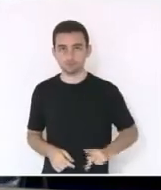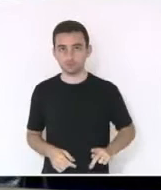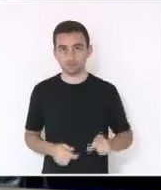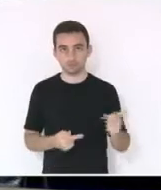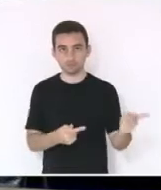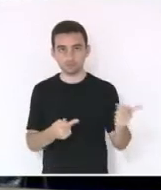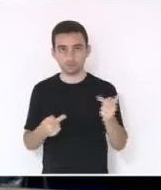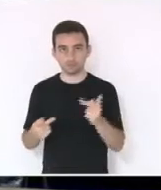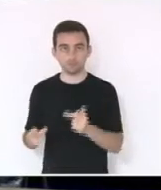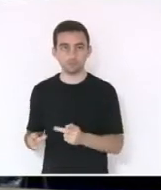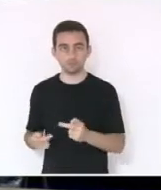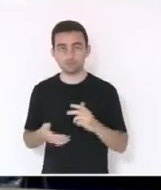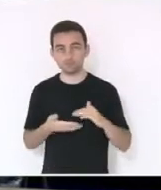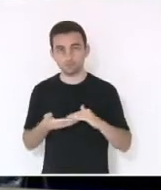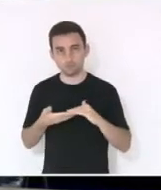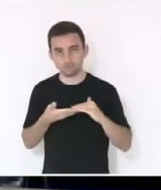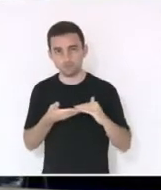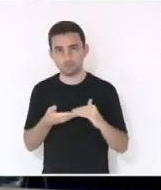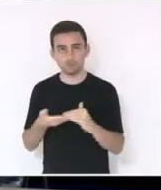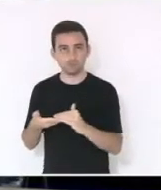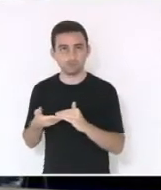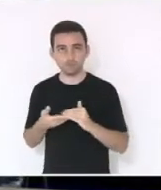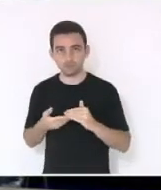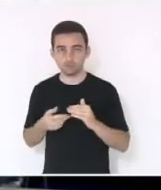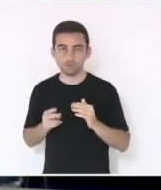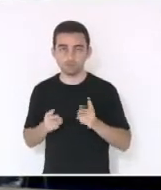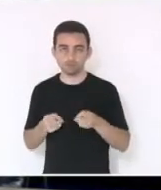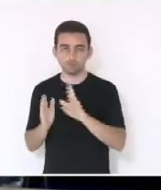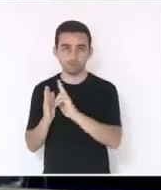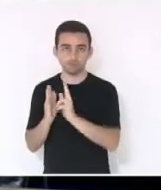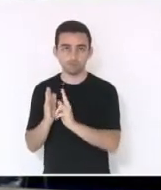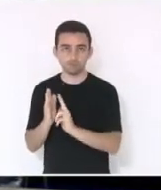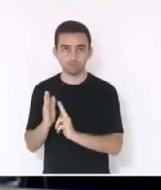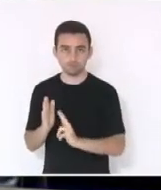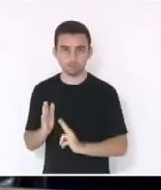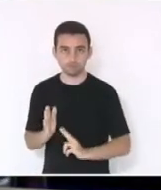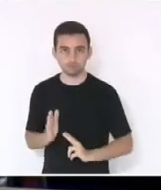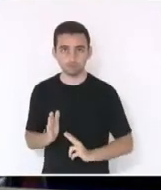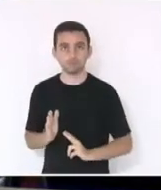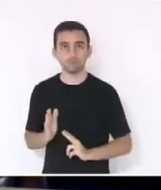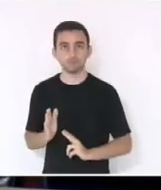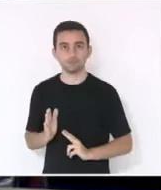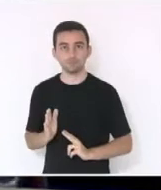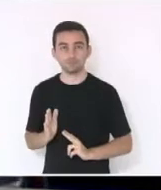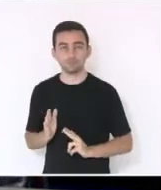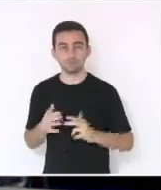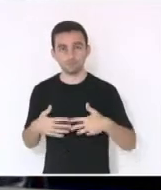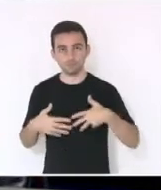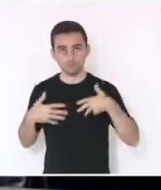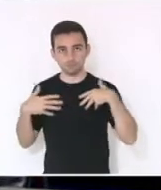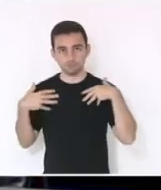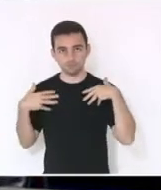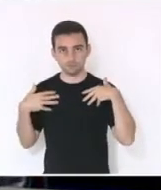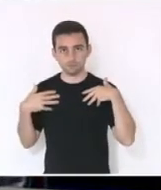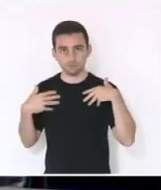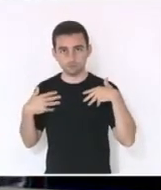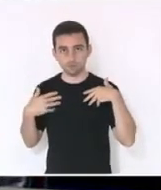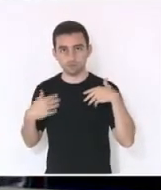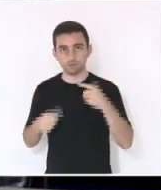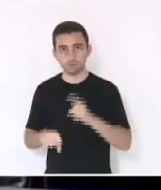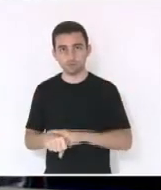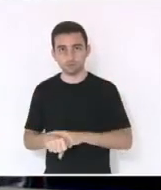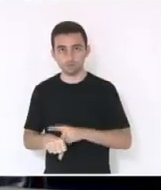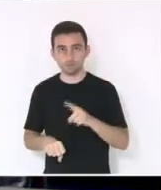o senhor presidente convidou o mestre de cerimônias para proceder ao anonimato dos homenageados, que na oportunidade